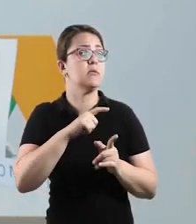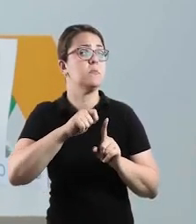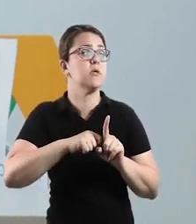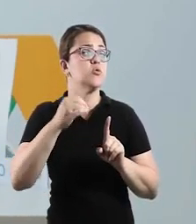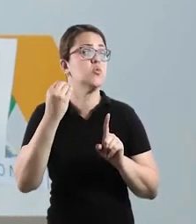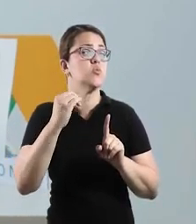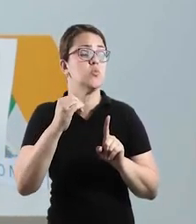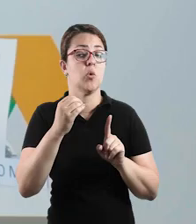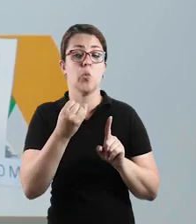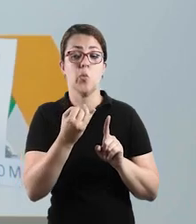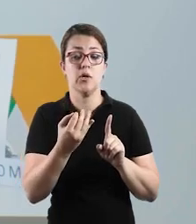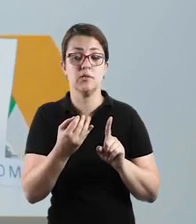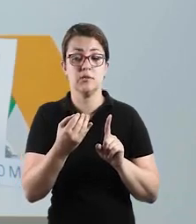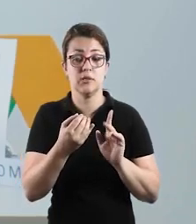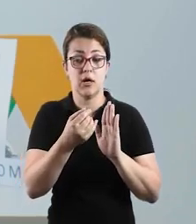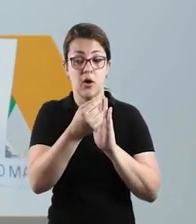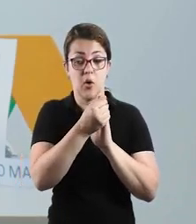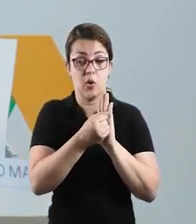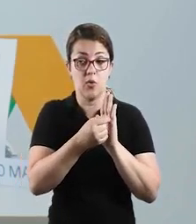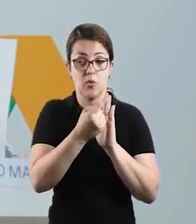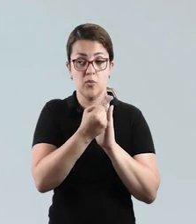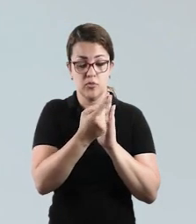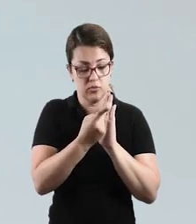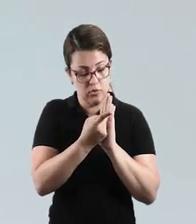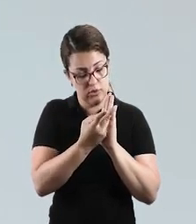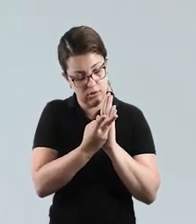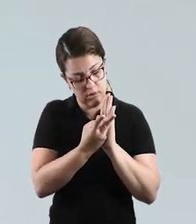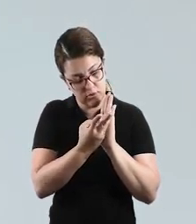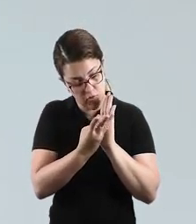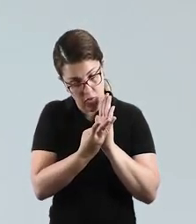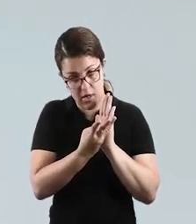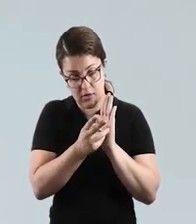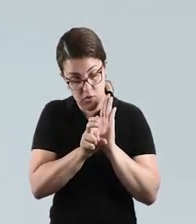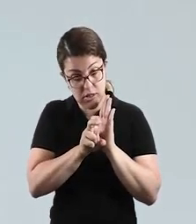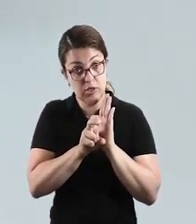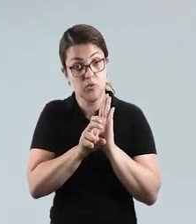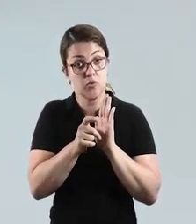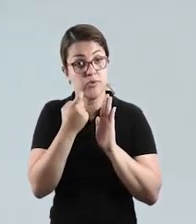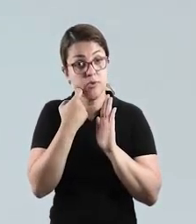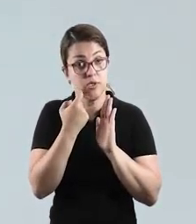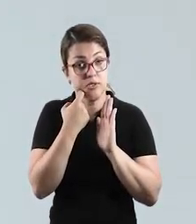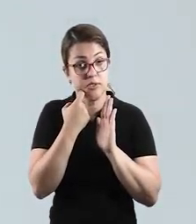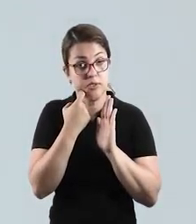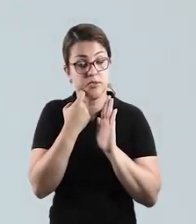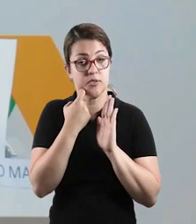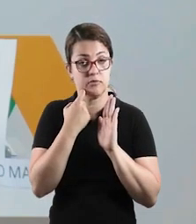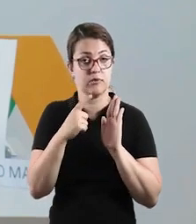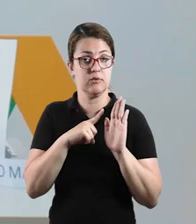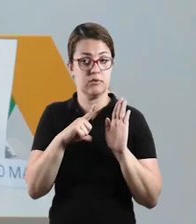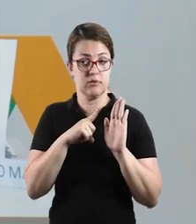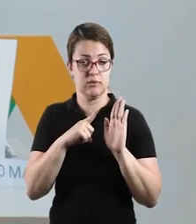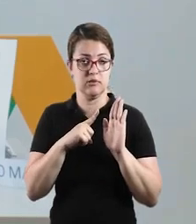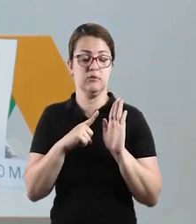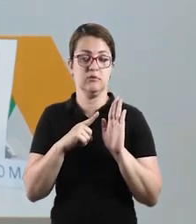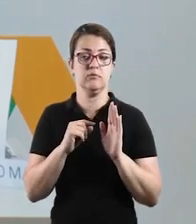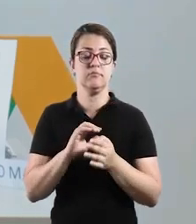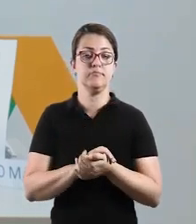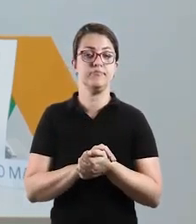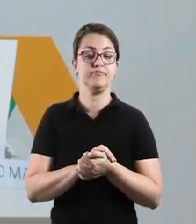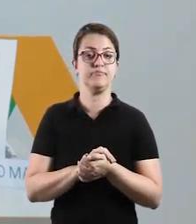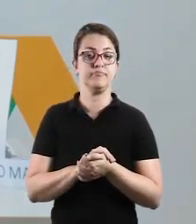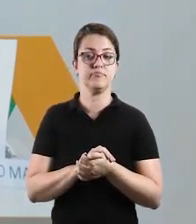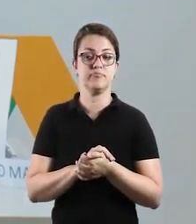Aqui, ó, tá aqui, sexta-feira. 1, 2, 3, 4, 5. 5 sextas-feiras este